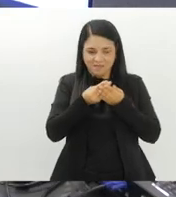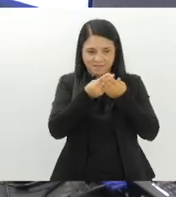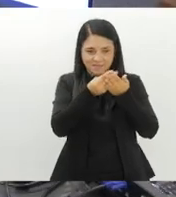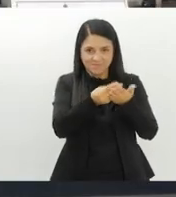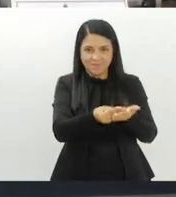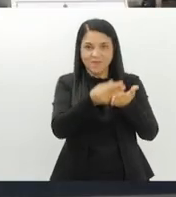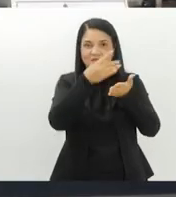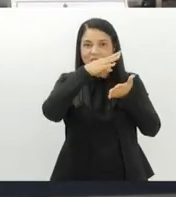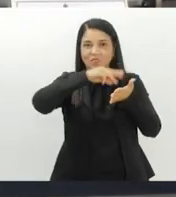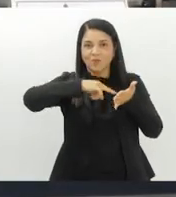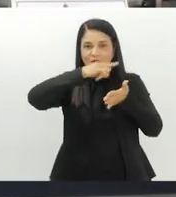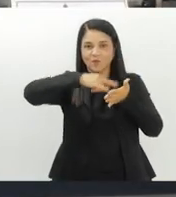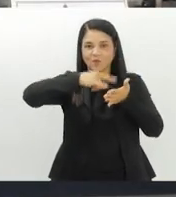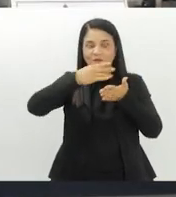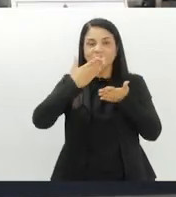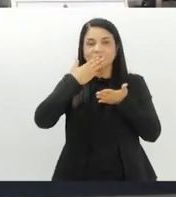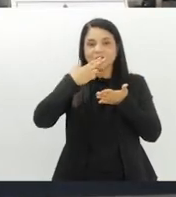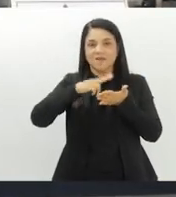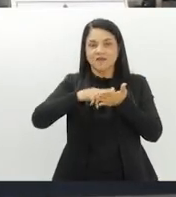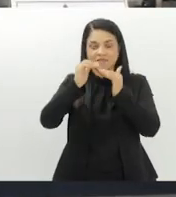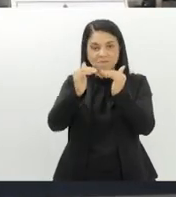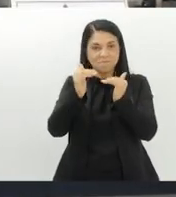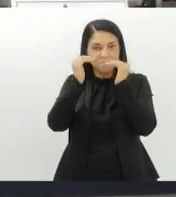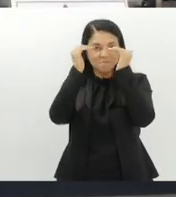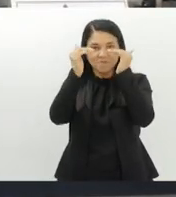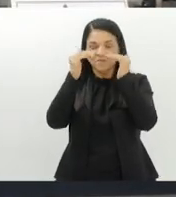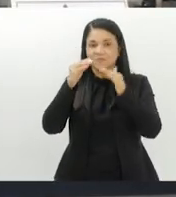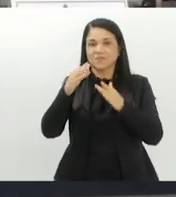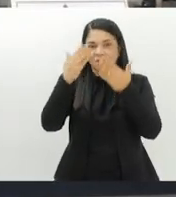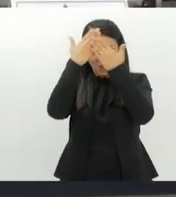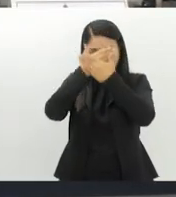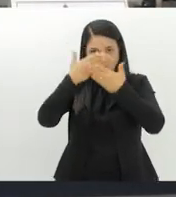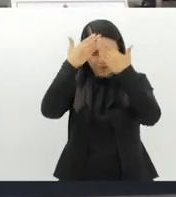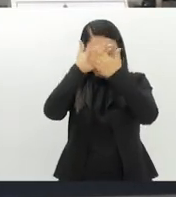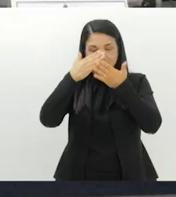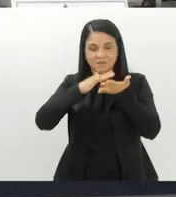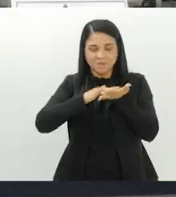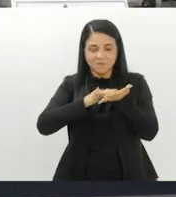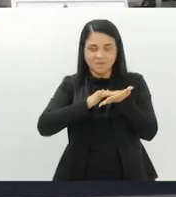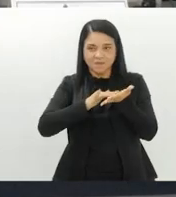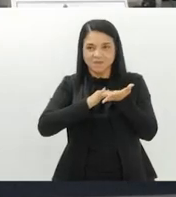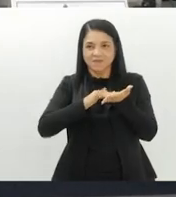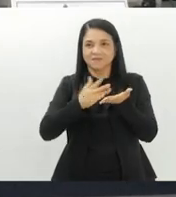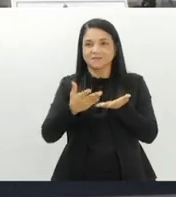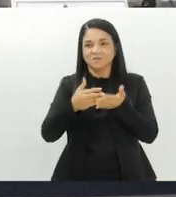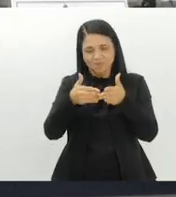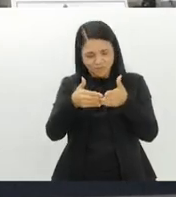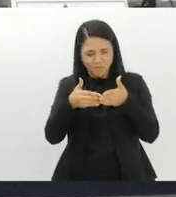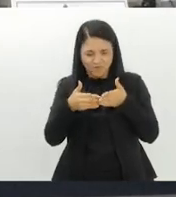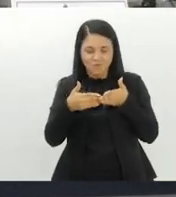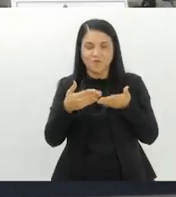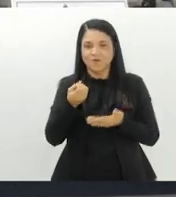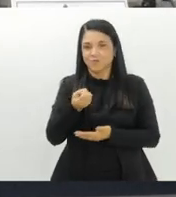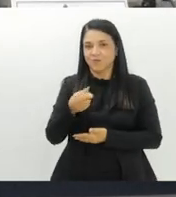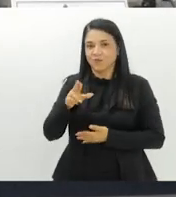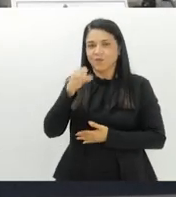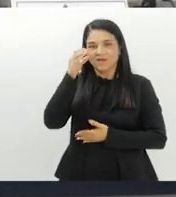o documento Carta Magna da Umbanda em Braille. Então, por favor, doutor Cristiano, Pai Ortiz,